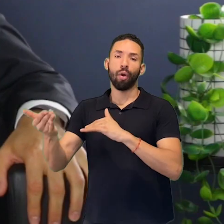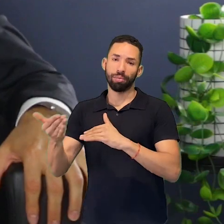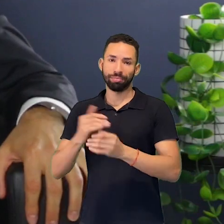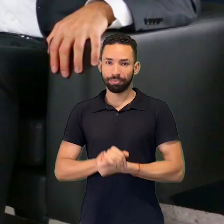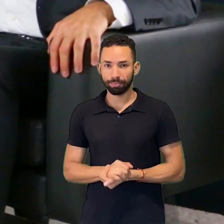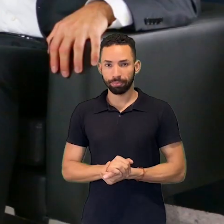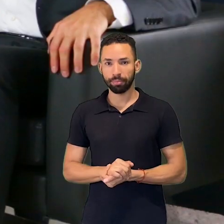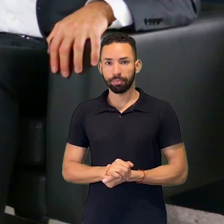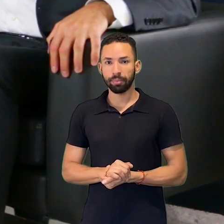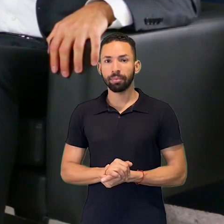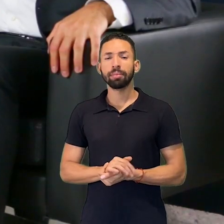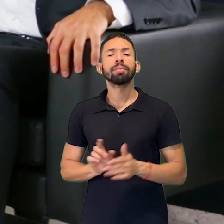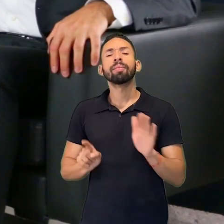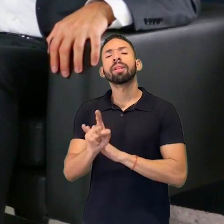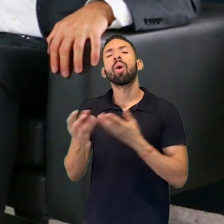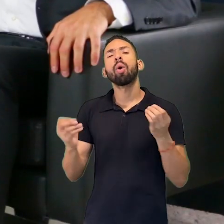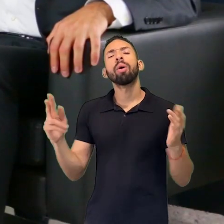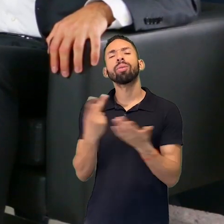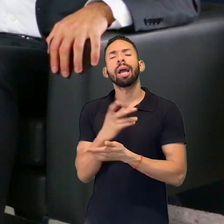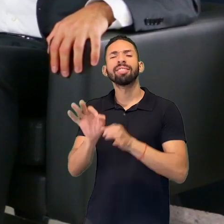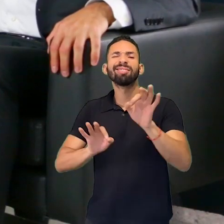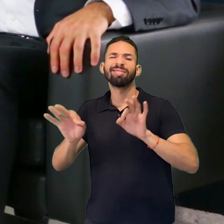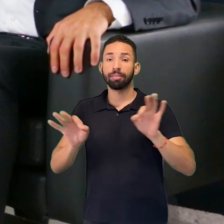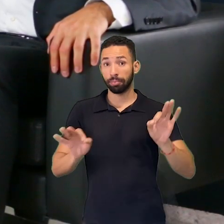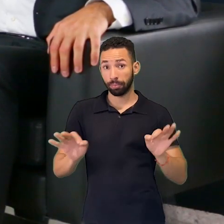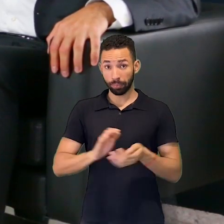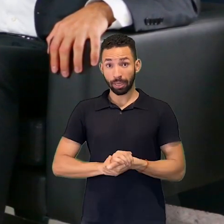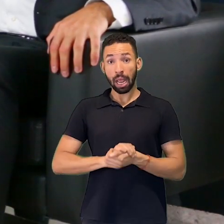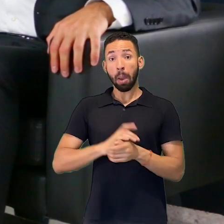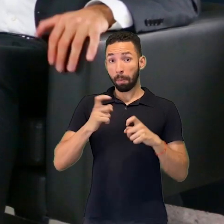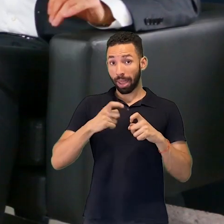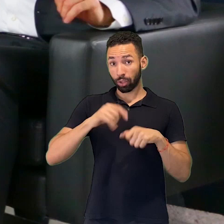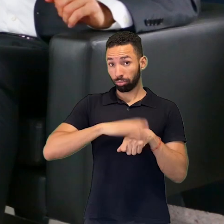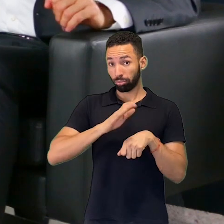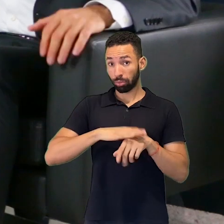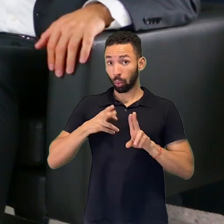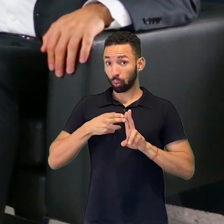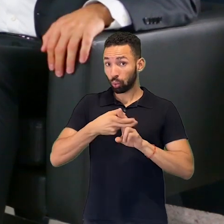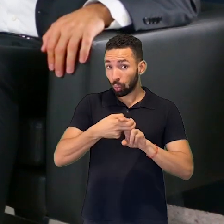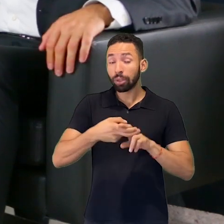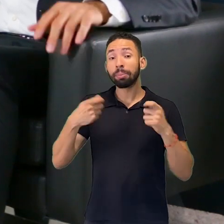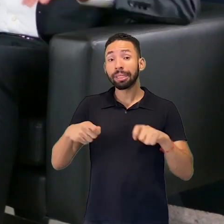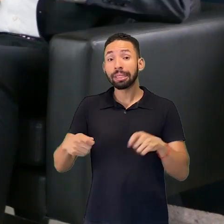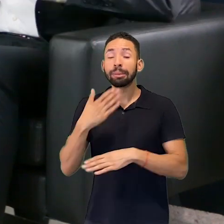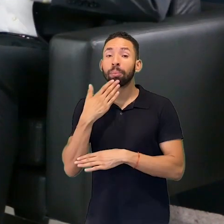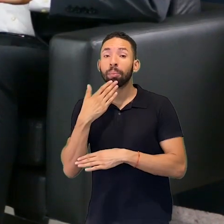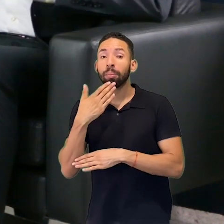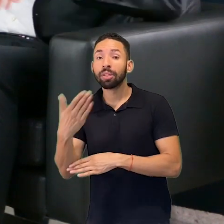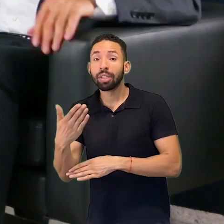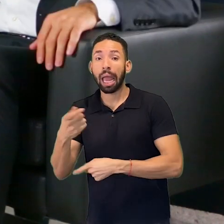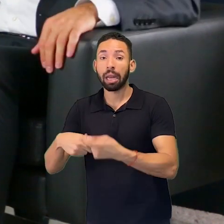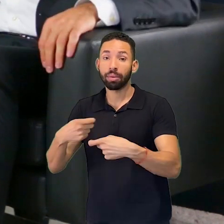fora do domicílio. E aí, como que isso é operacionalizado? O próprio médico dela do SUS, ele deve